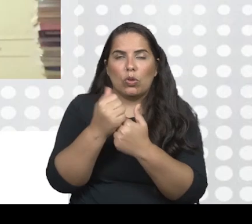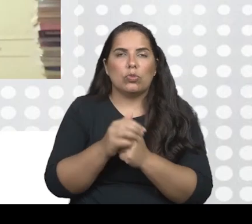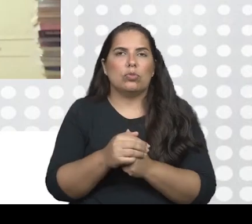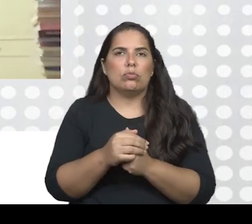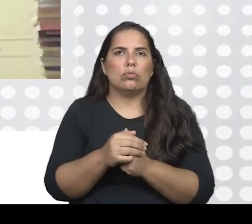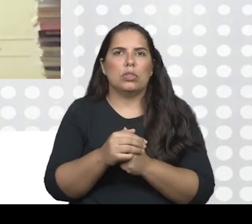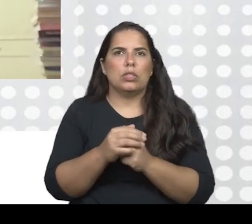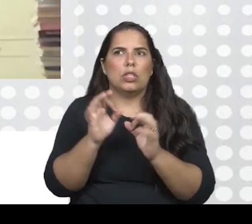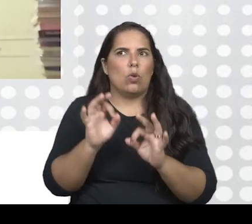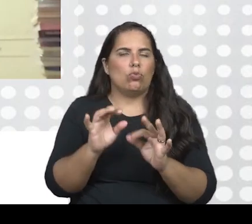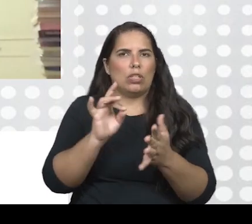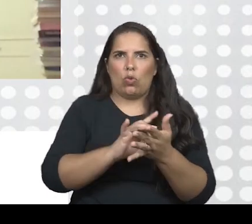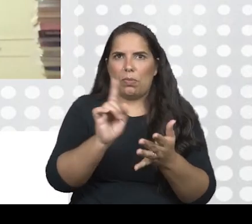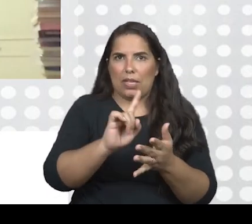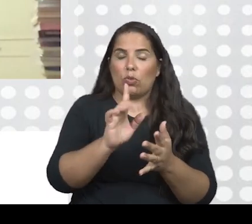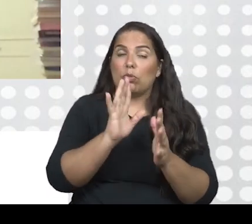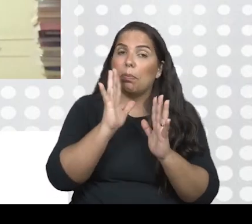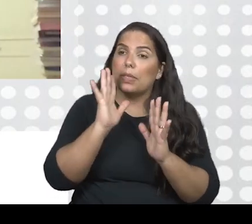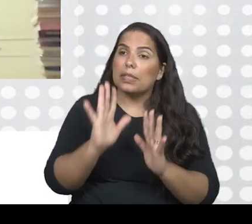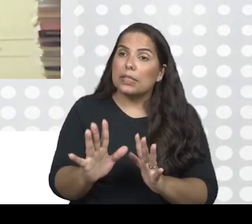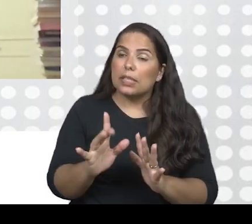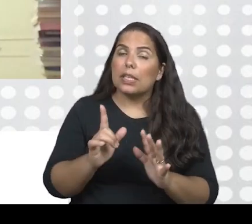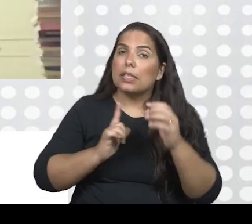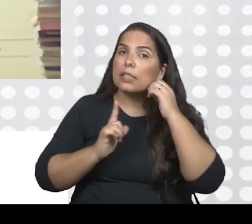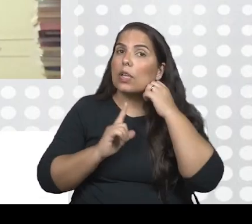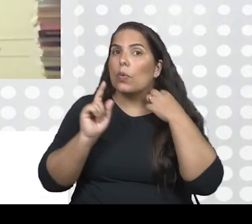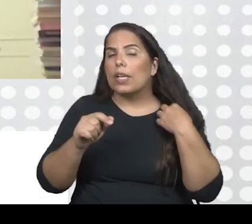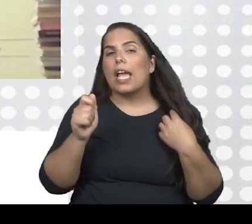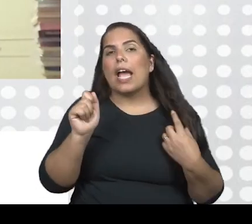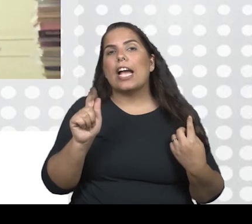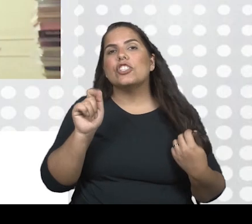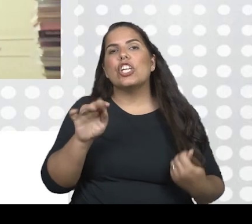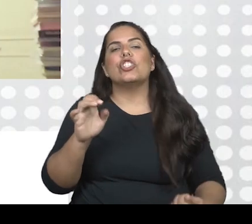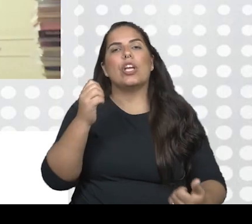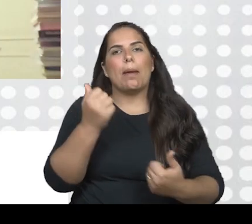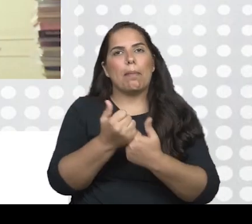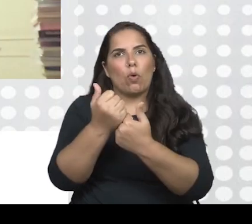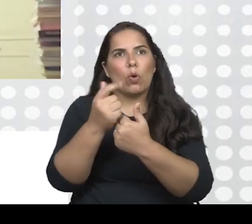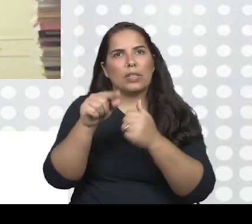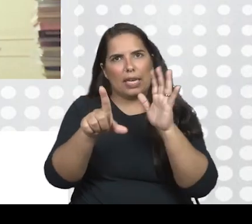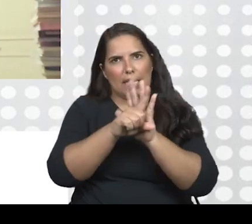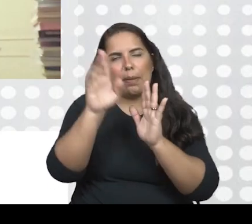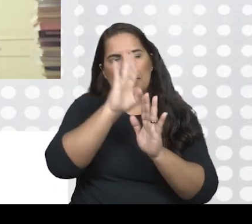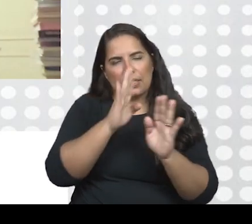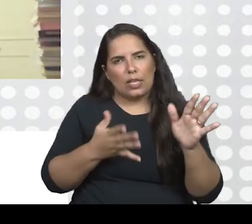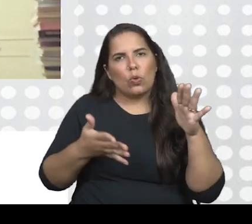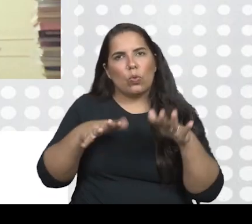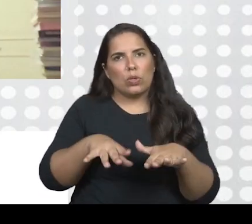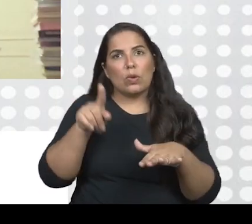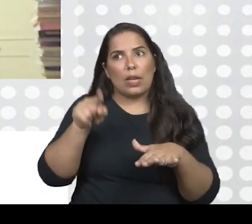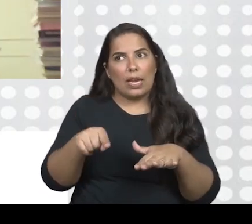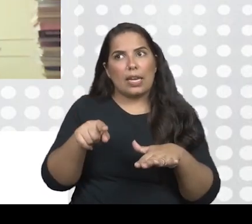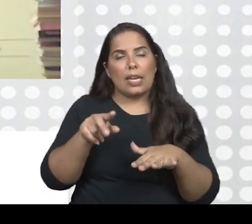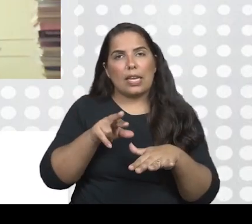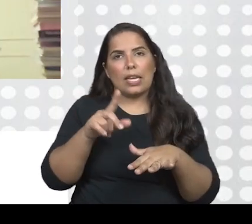estão regulamentados, apesar do agente de apoio à inclusão constar na Lei Brasileira de Inclusão, ele não